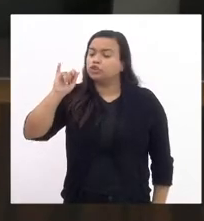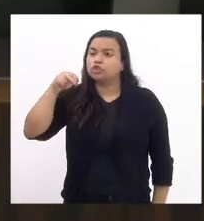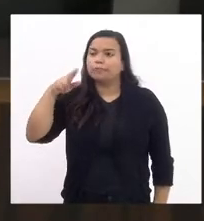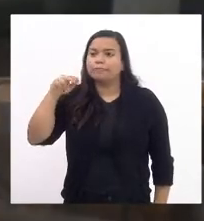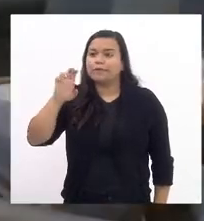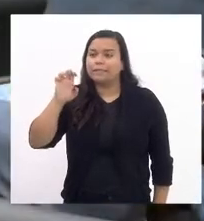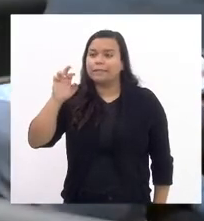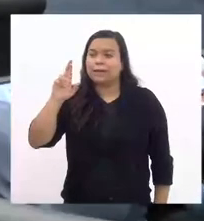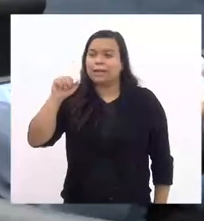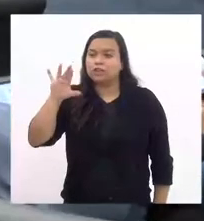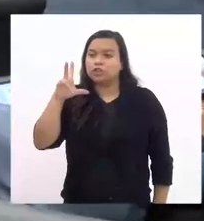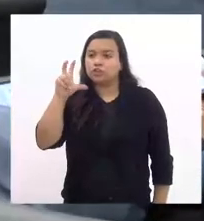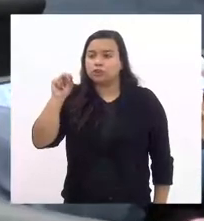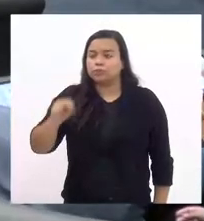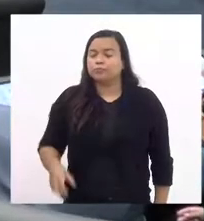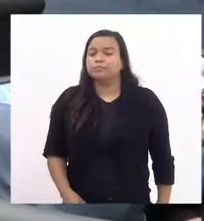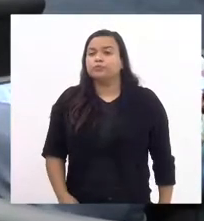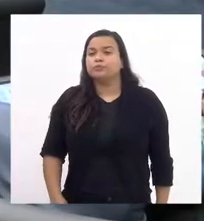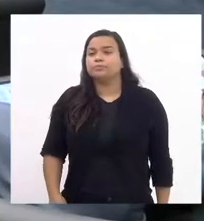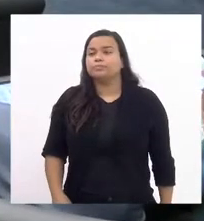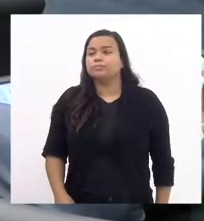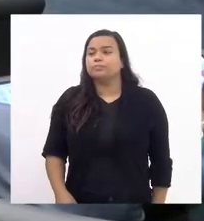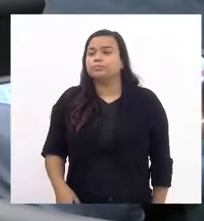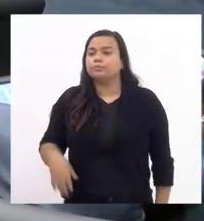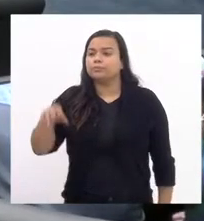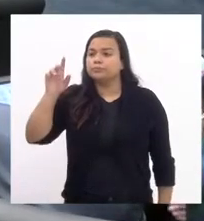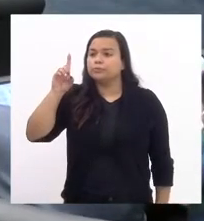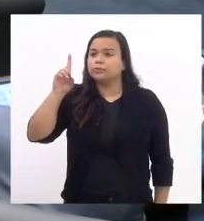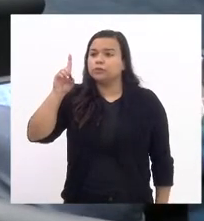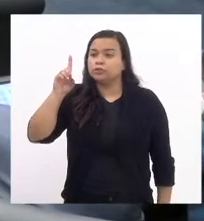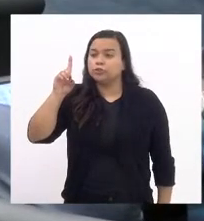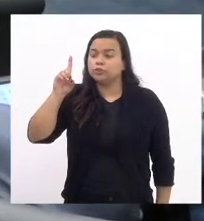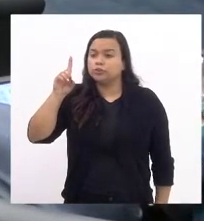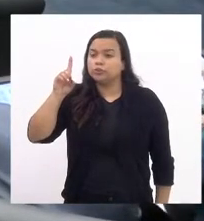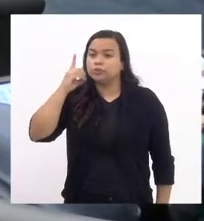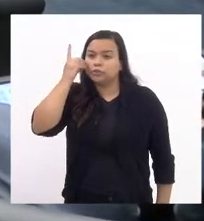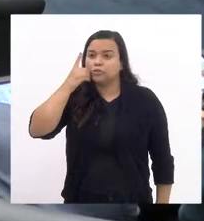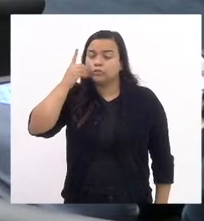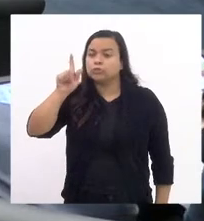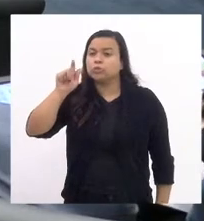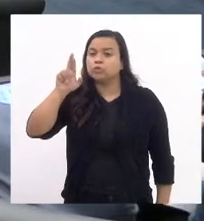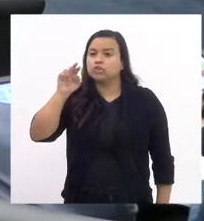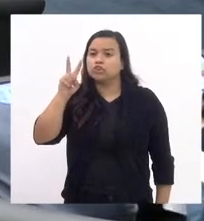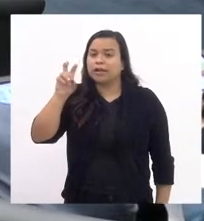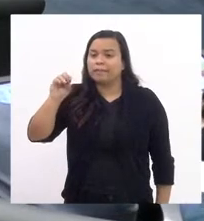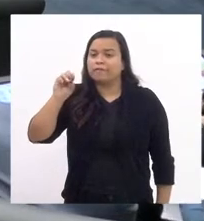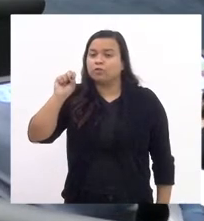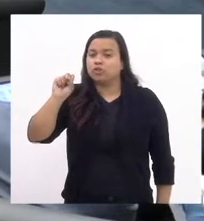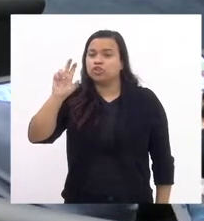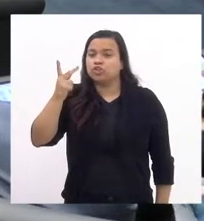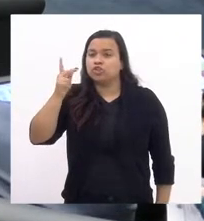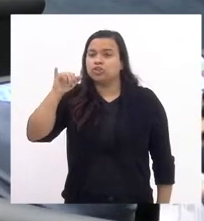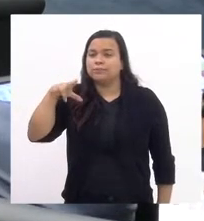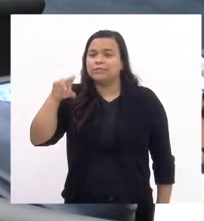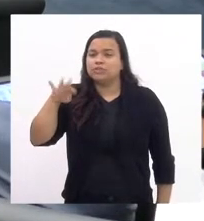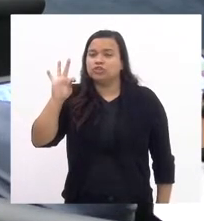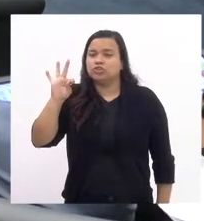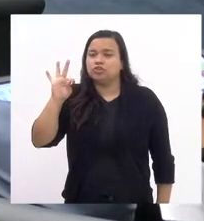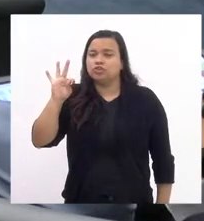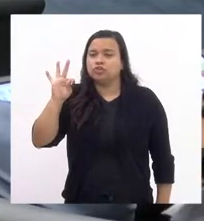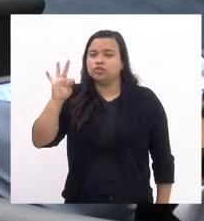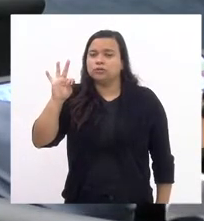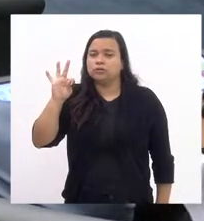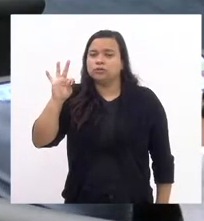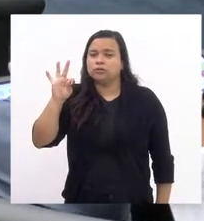Ratinho. Deputado Giovanni Ratinho. Deputado Gustavo Schmidt. Deputado